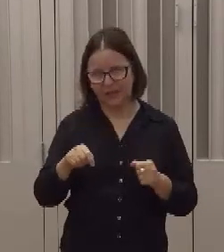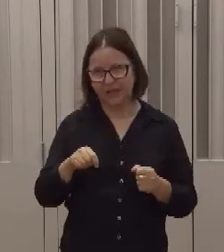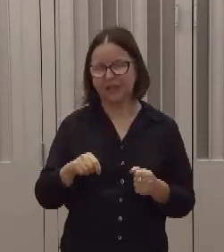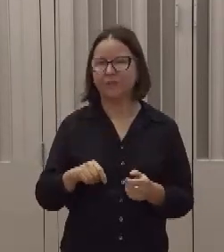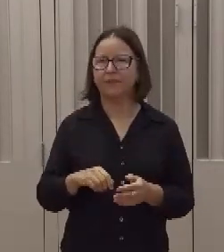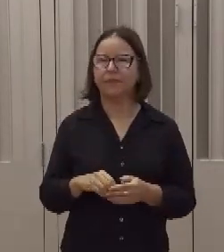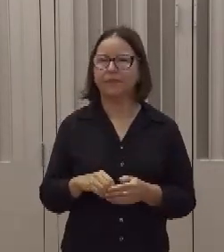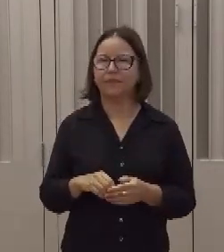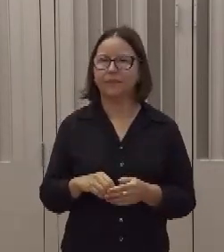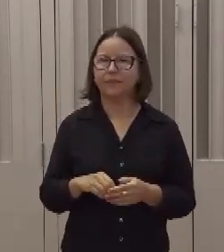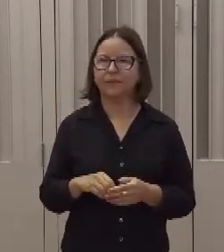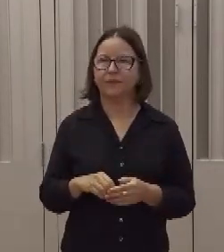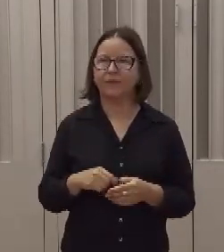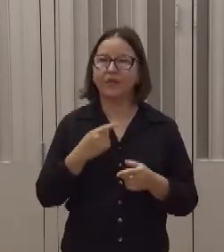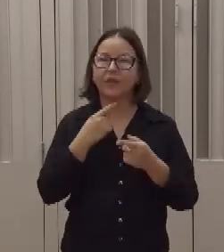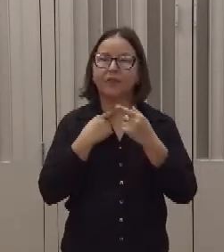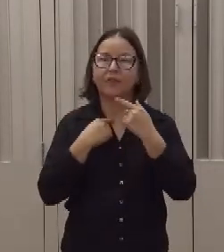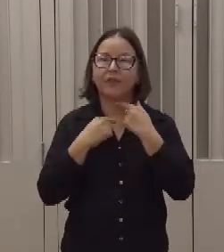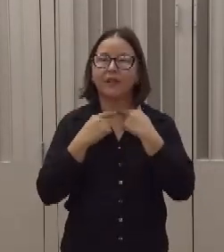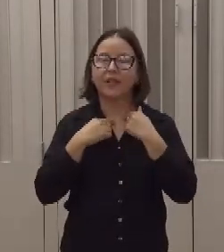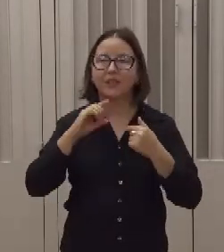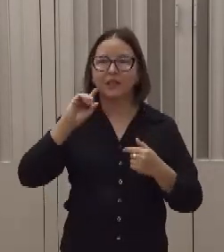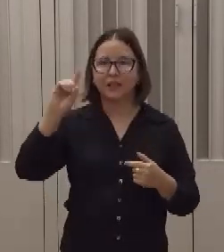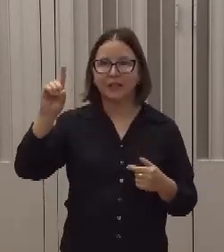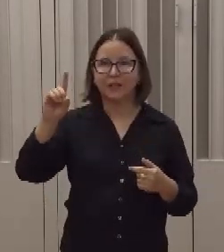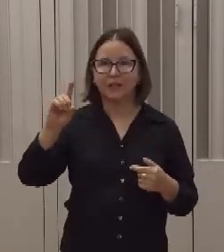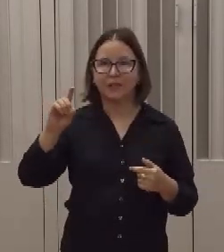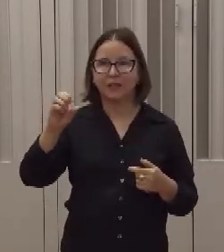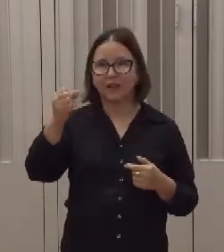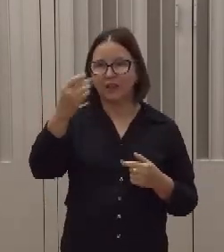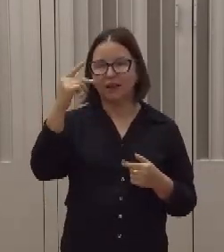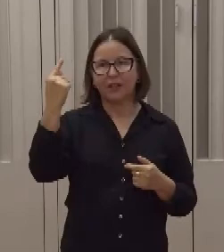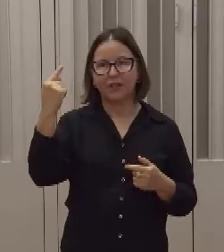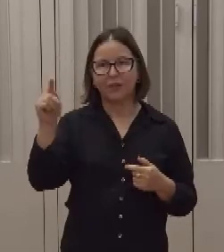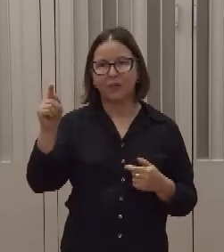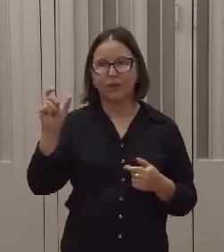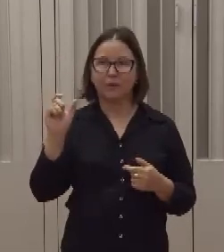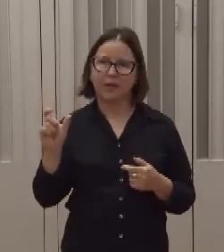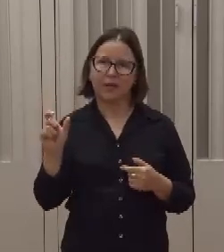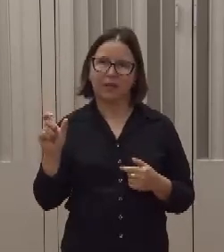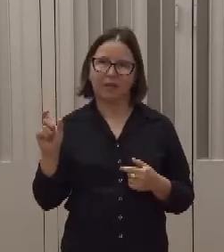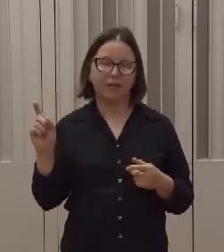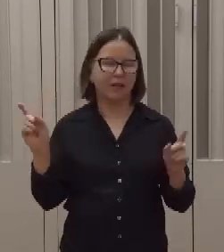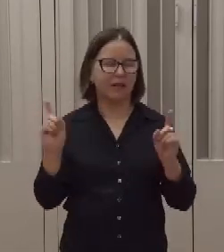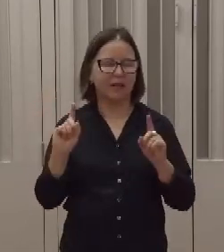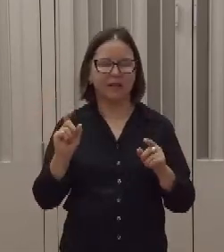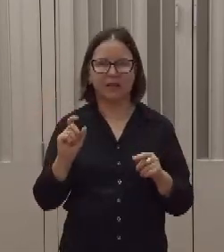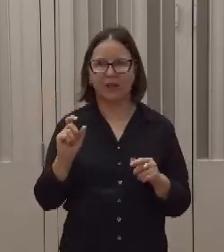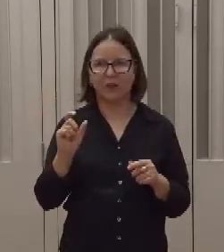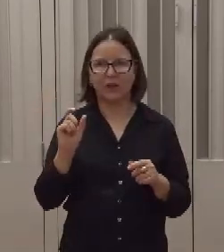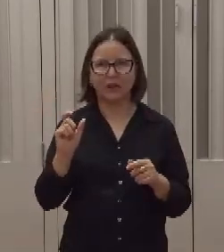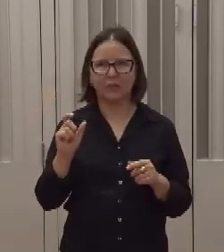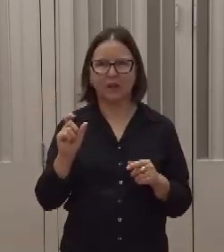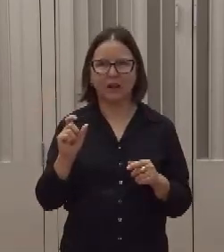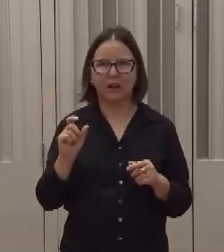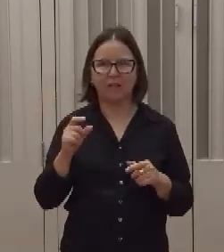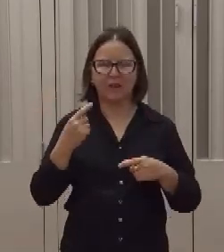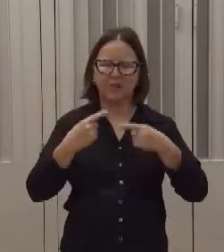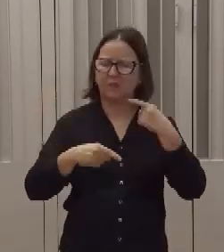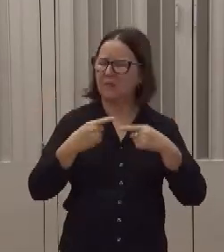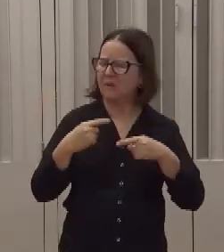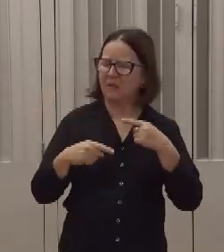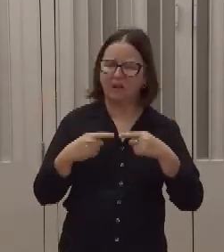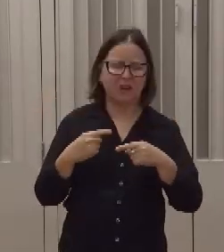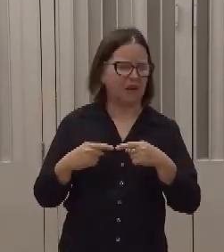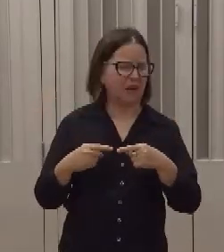A vontade de Deus está revelada na sua palavra e não na palavra dos homens. Não na palavra do político